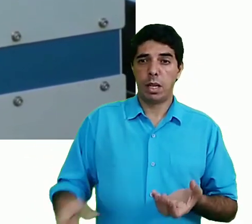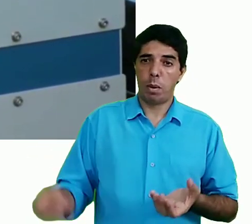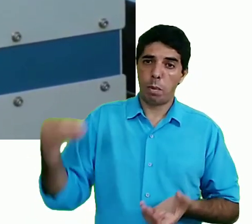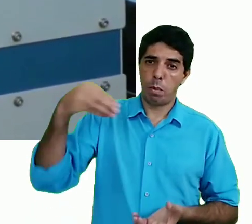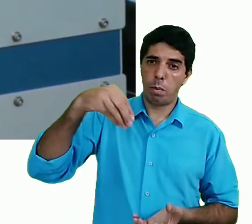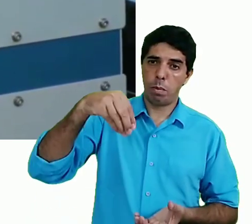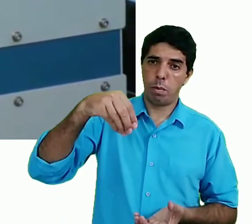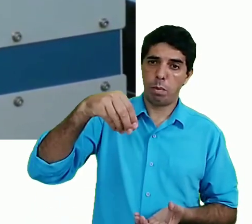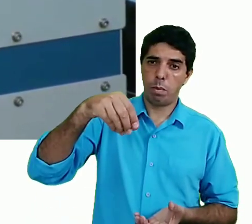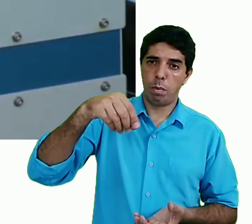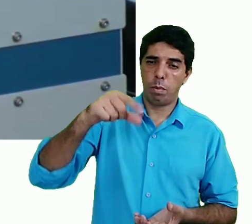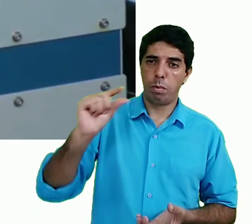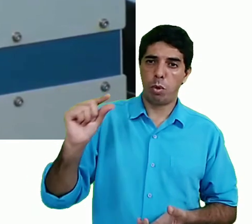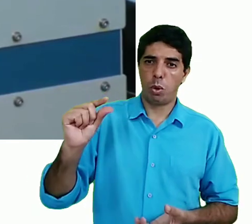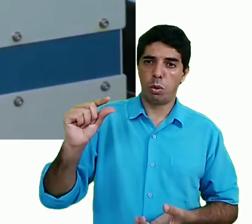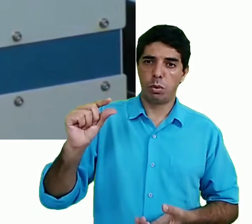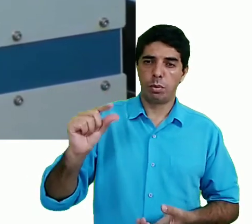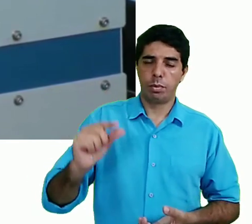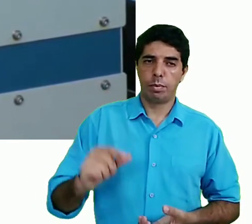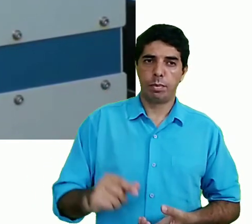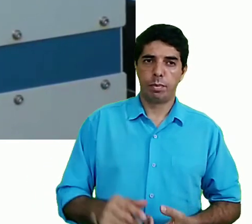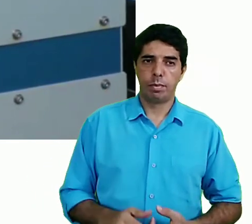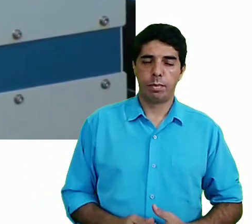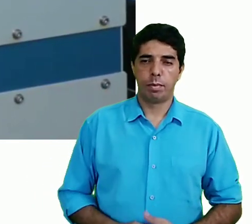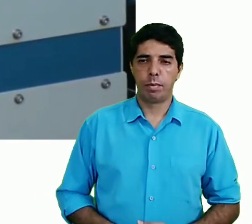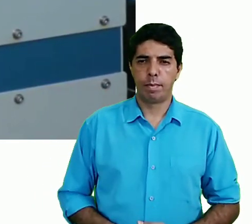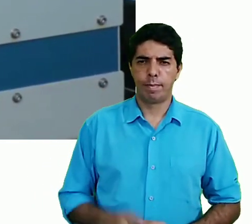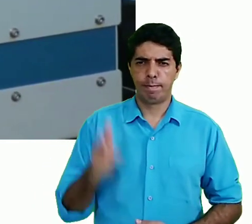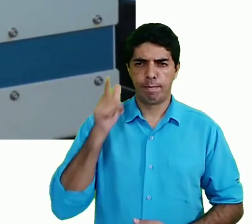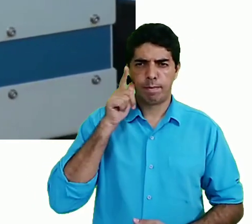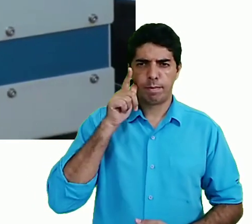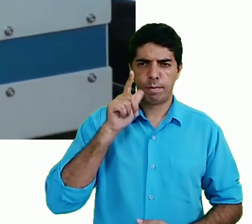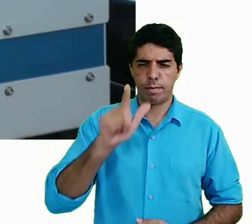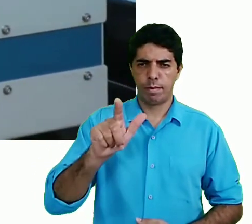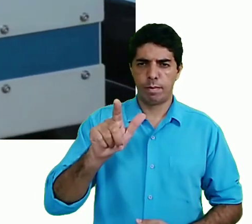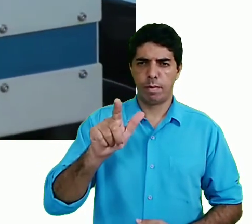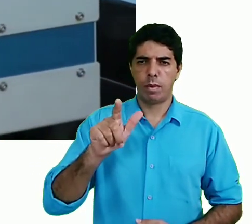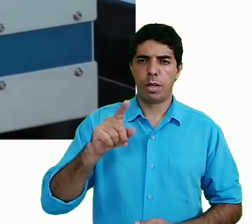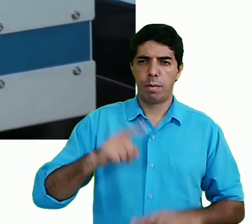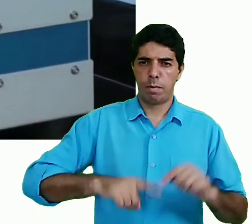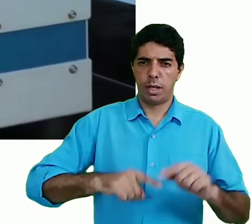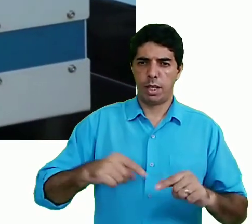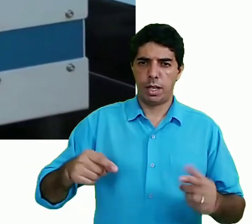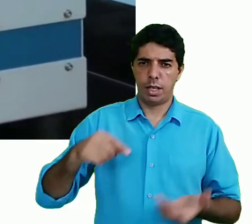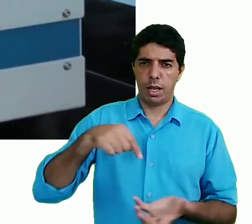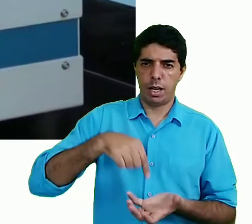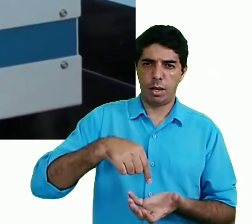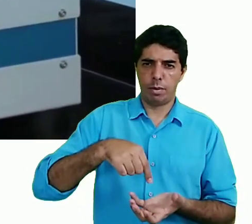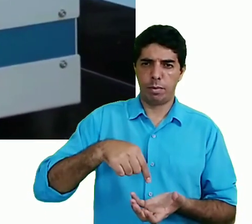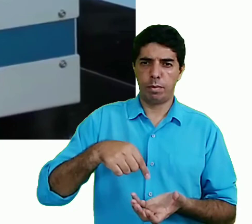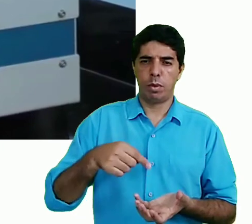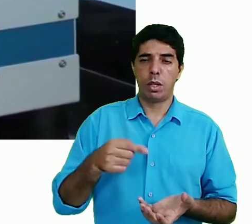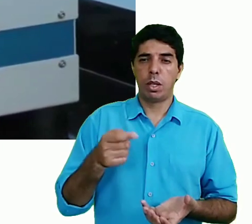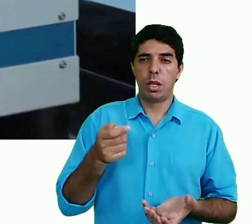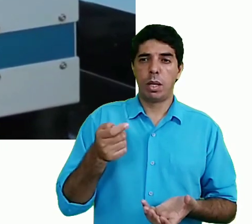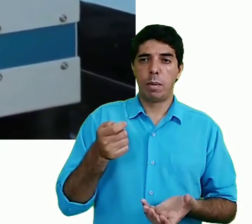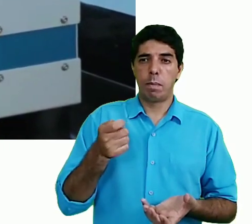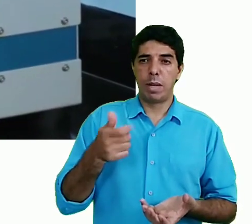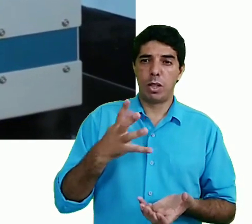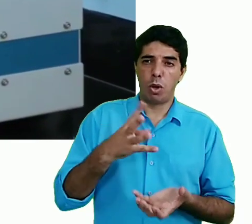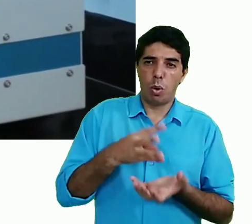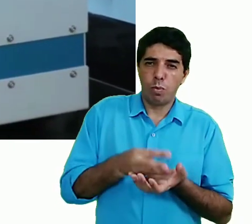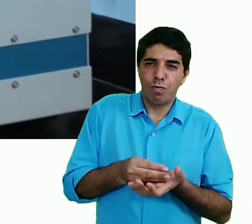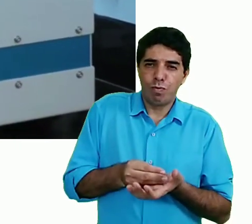aos poucos as partes, para que possamos obter essa matéria-prima de forma em menor grau,